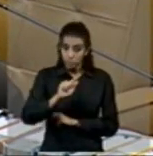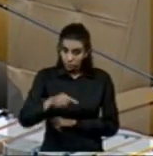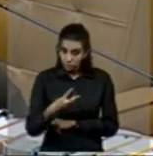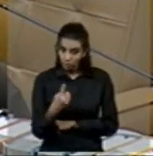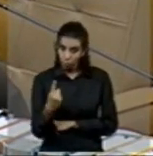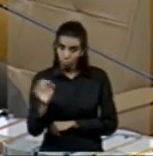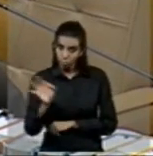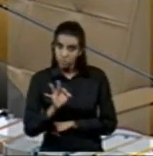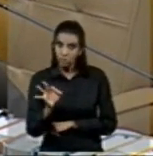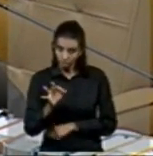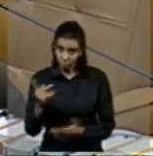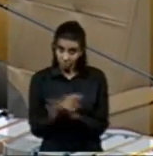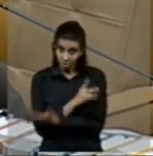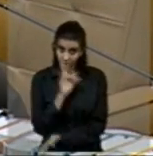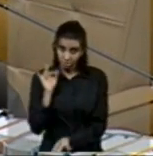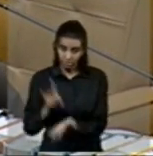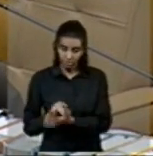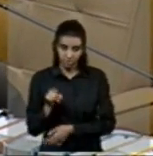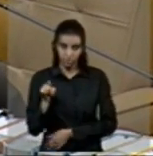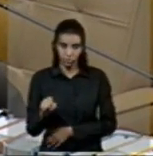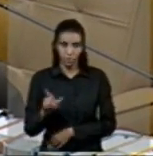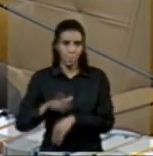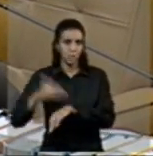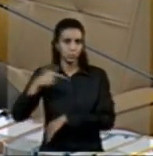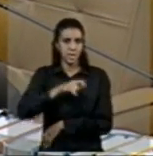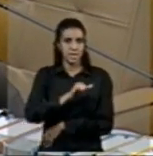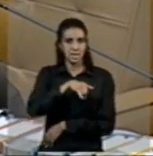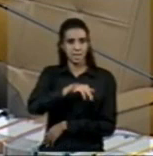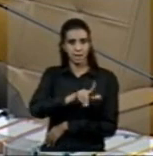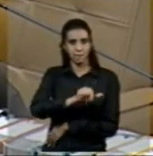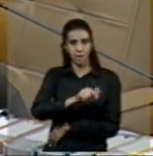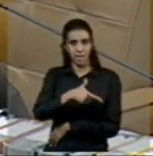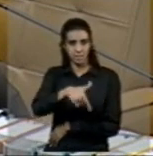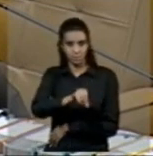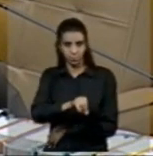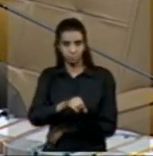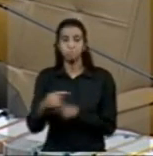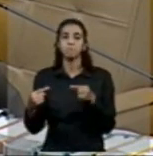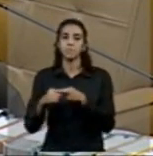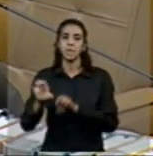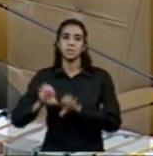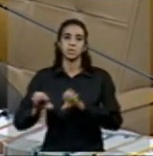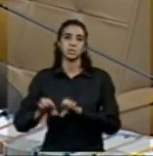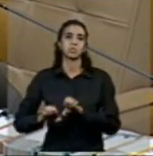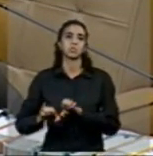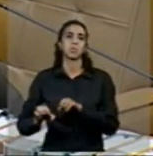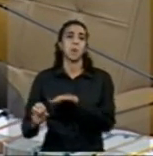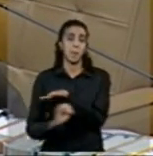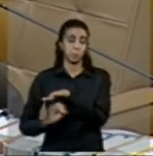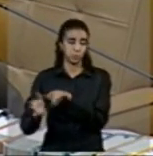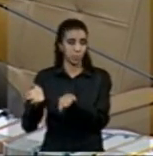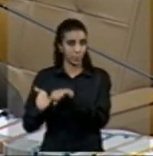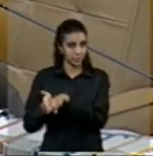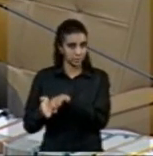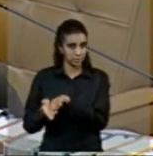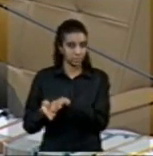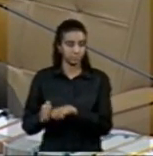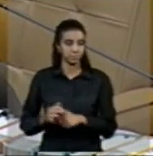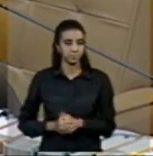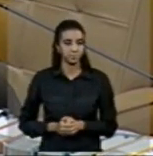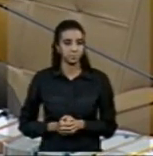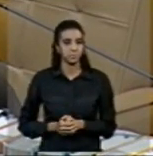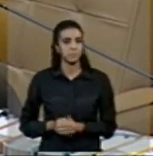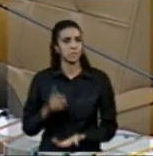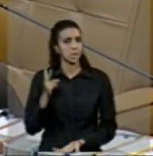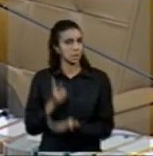72,31% aumento real, acima da inflação, de acordo com os dados da Fundação Perseu Abramo, o que implica, no mesmo